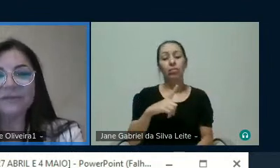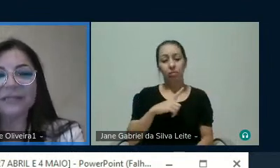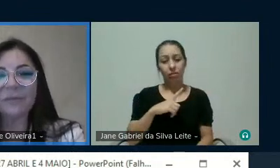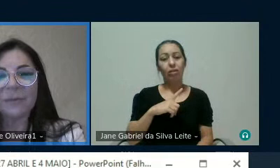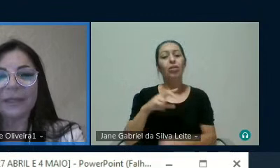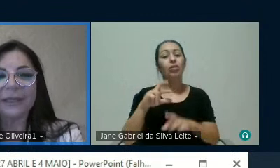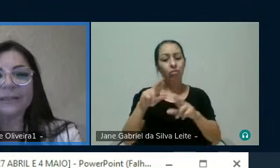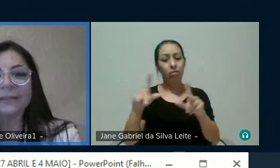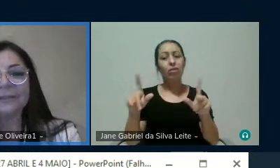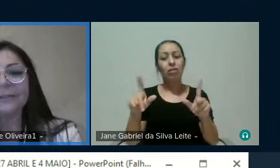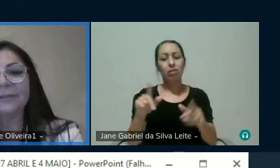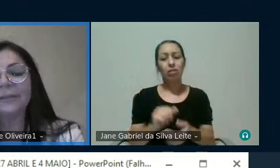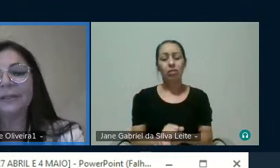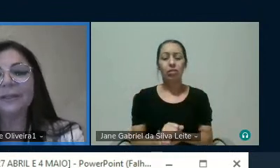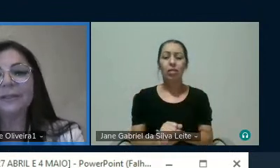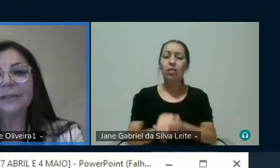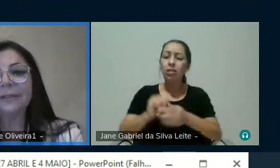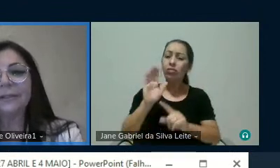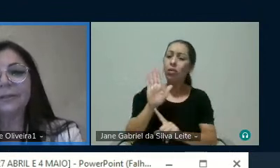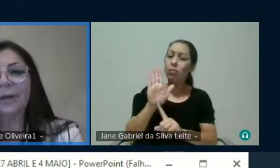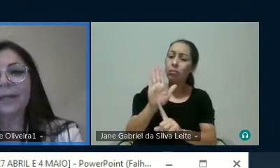E a gente vai dar uma pequena